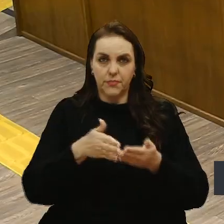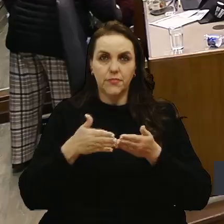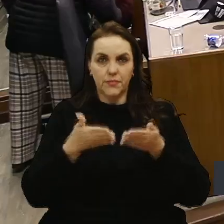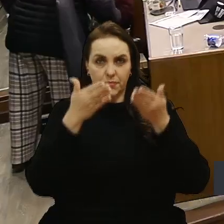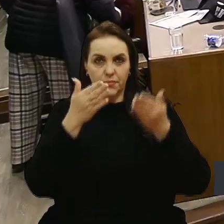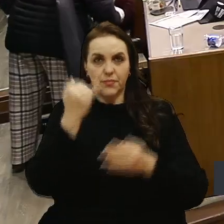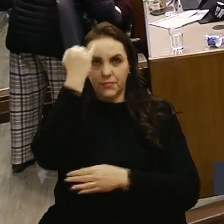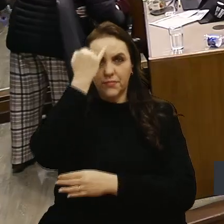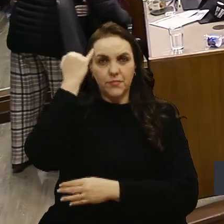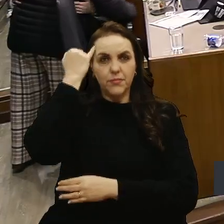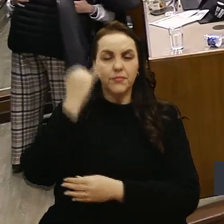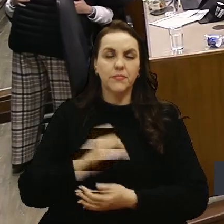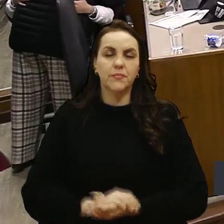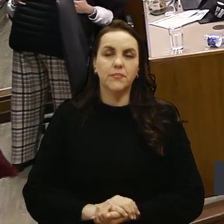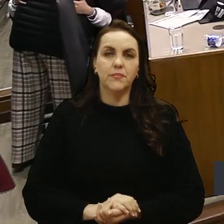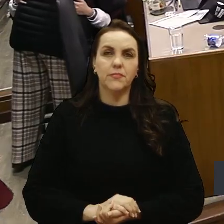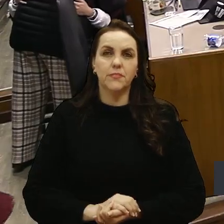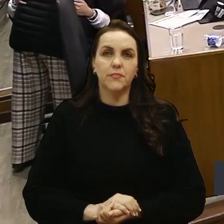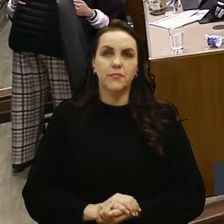D'Ambrós.